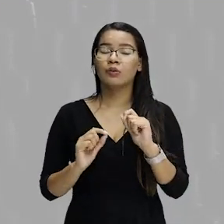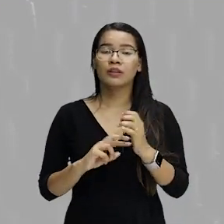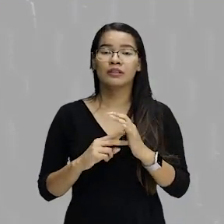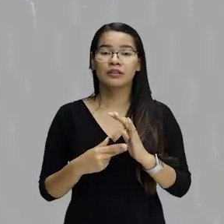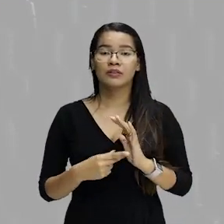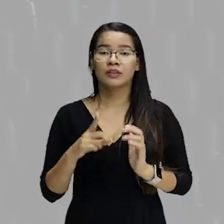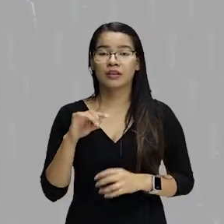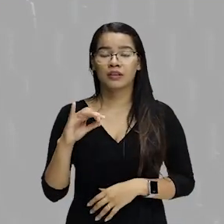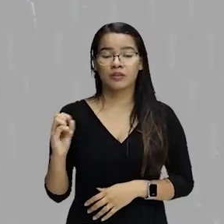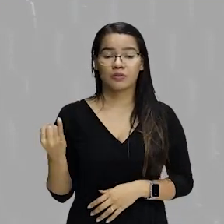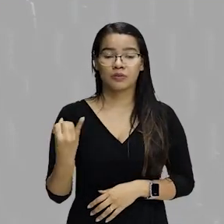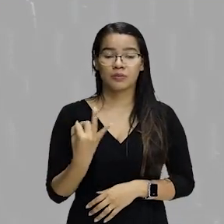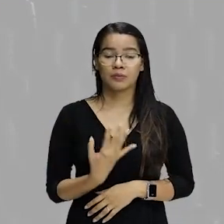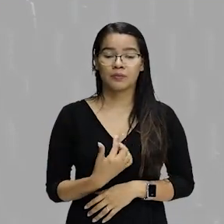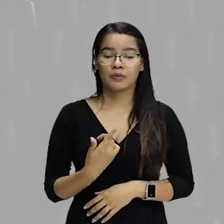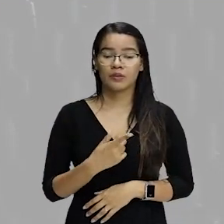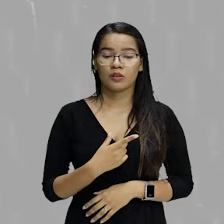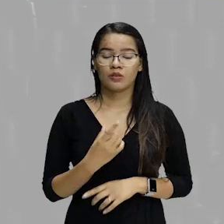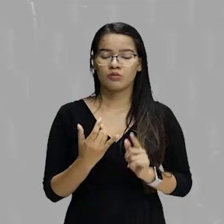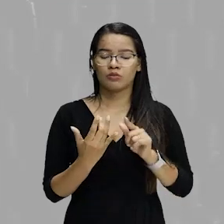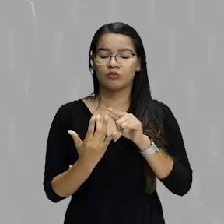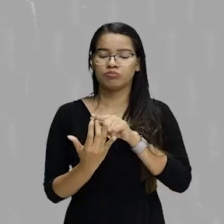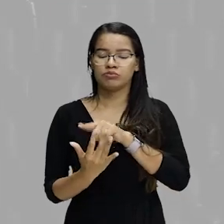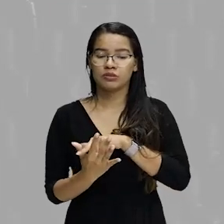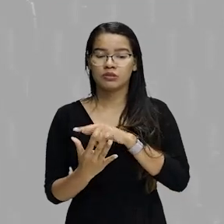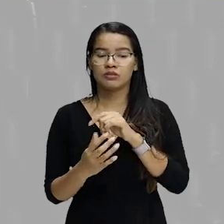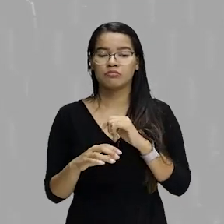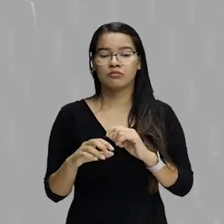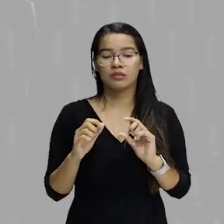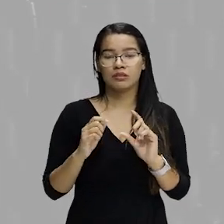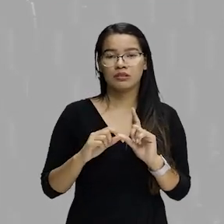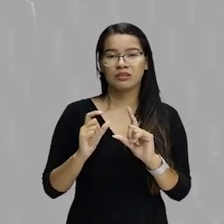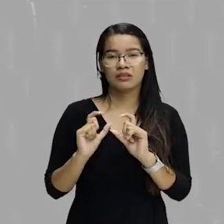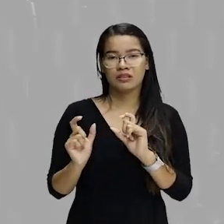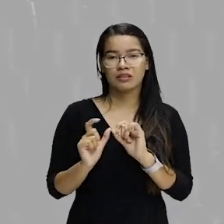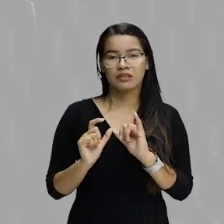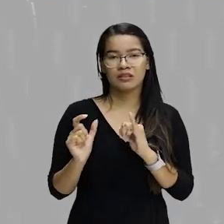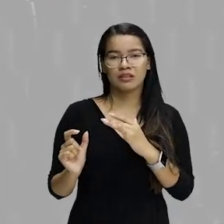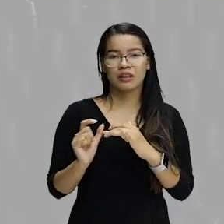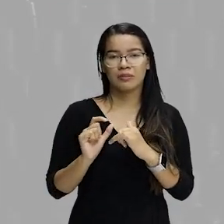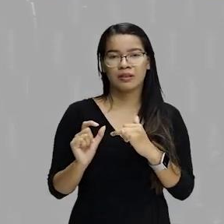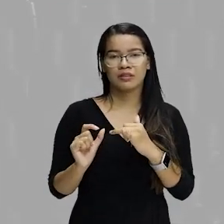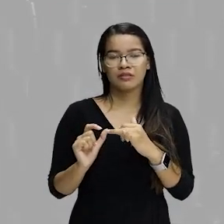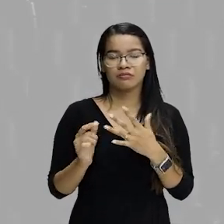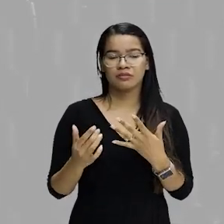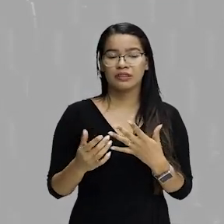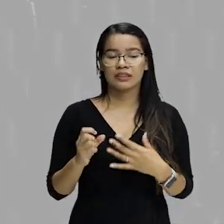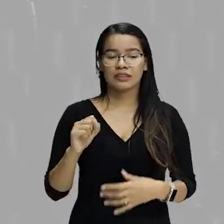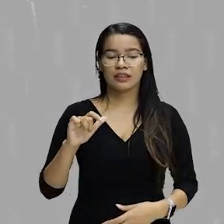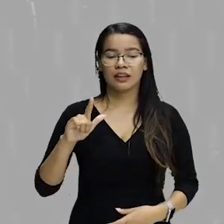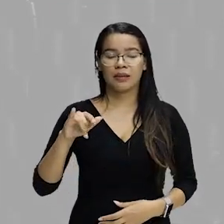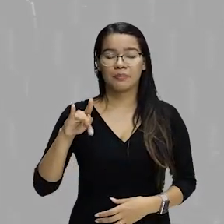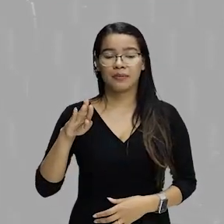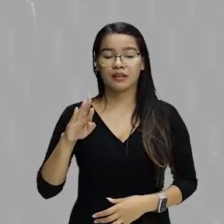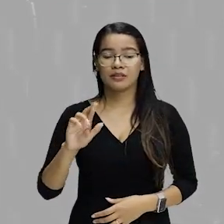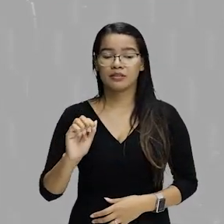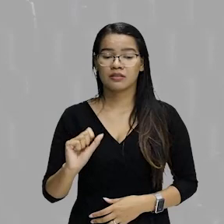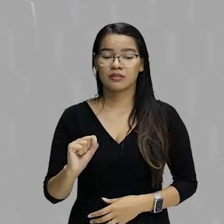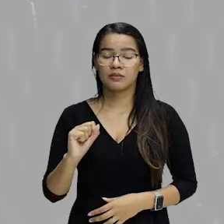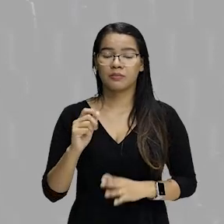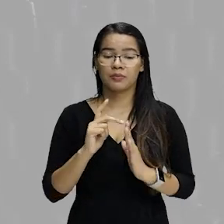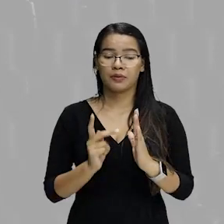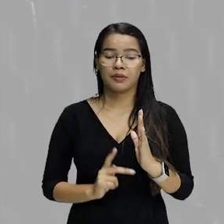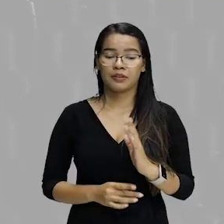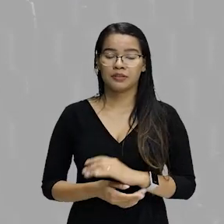a quantidade que nós conferimos de sílabas poéticas dentro de um verso, tá? Vai lá na aula do primeiro ano e reveja este